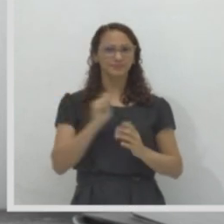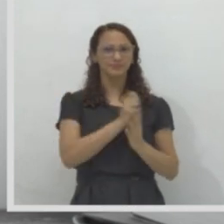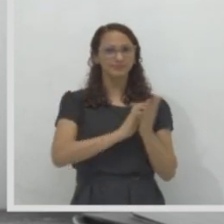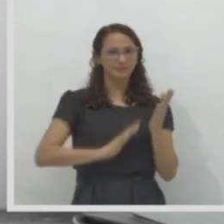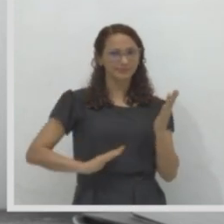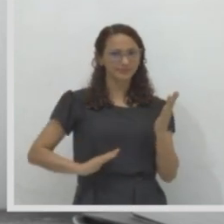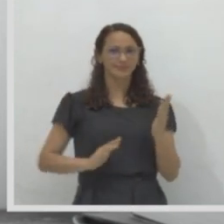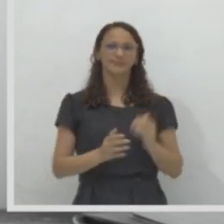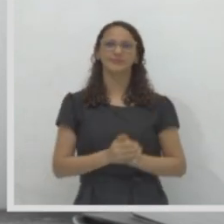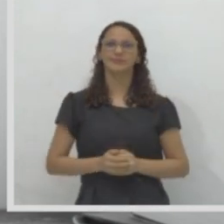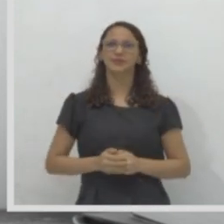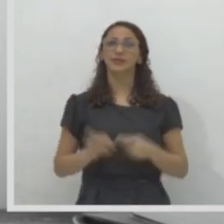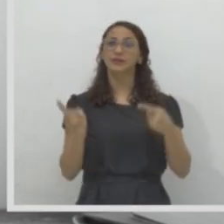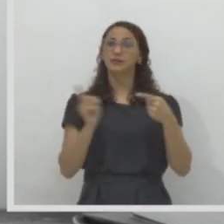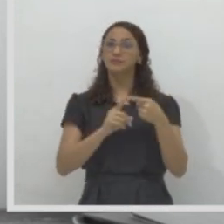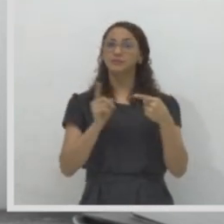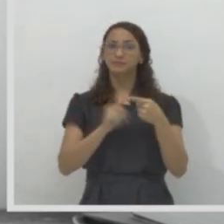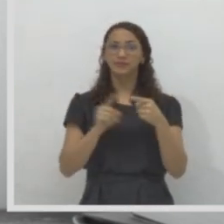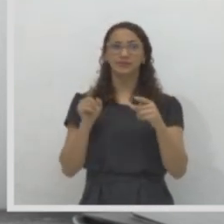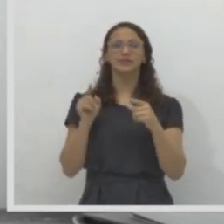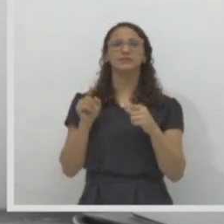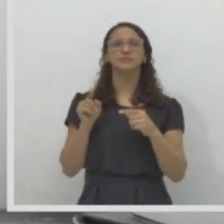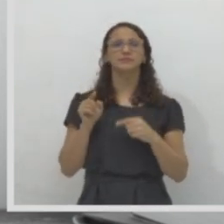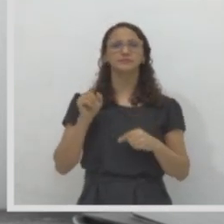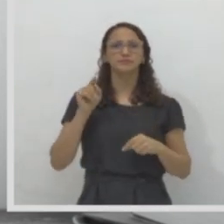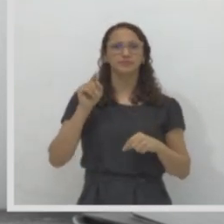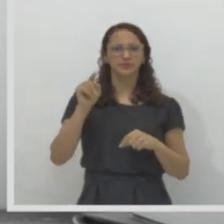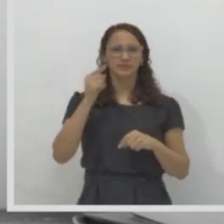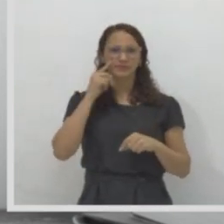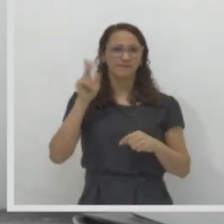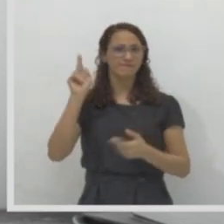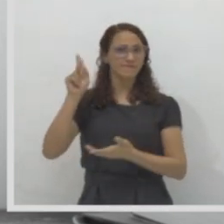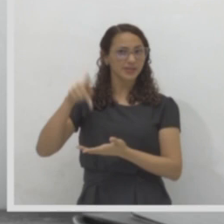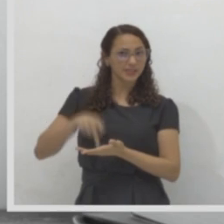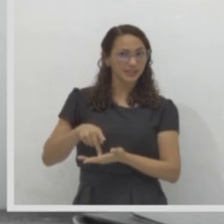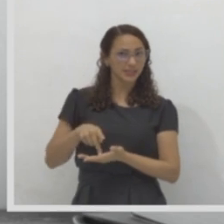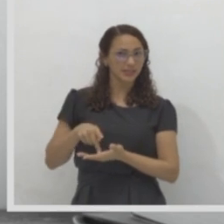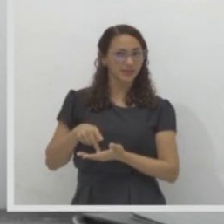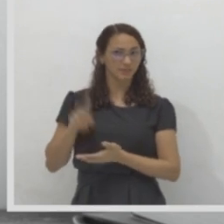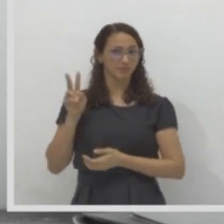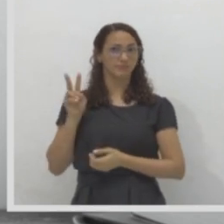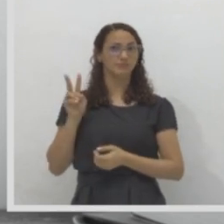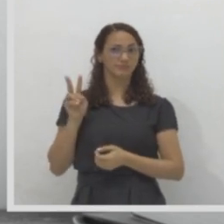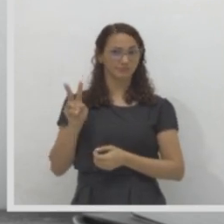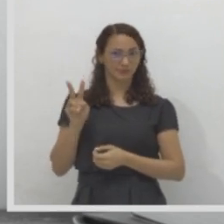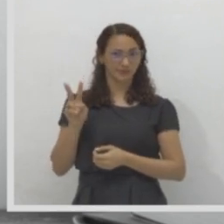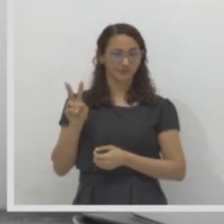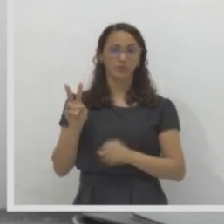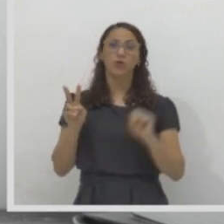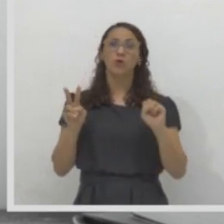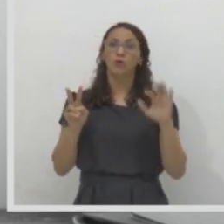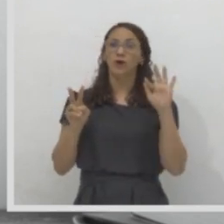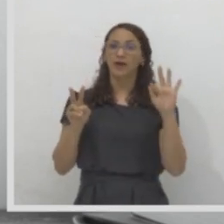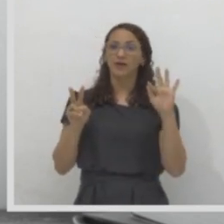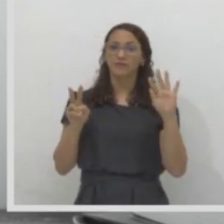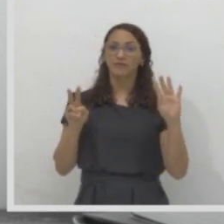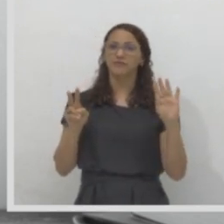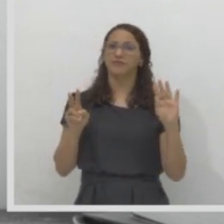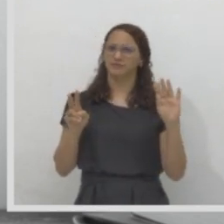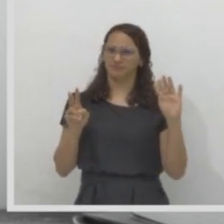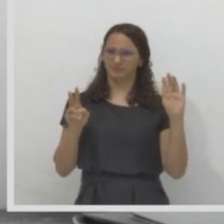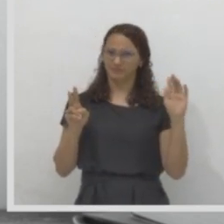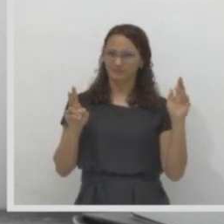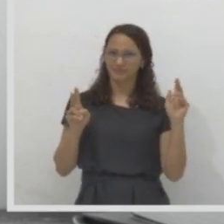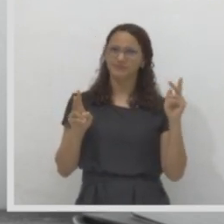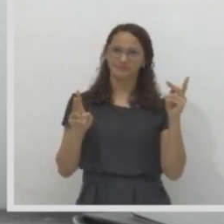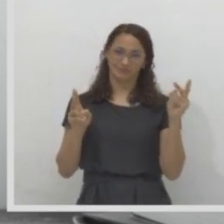Primeira questão. Julgue as afirmações como verdadeiras, você vai usar o V, ou F para as falsas.